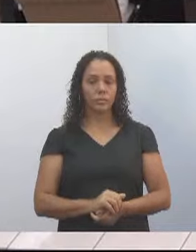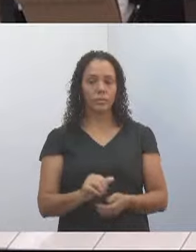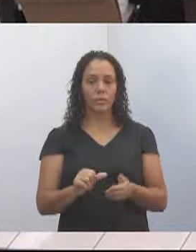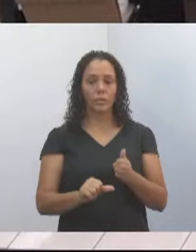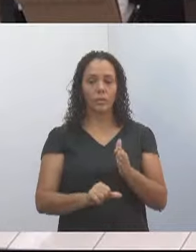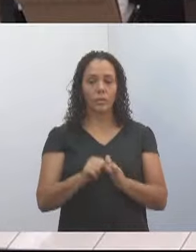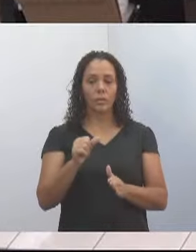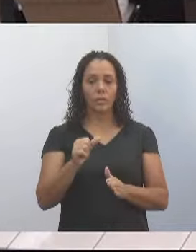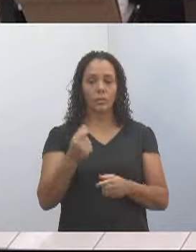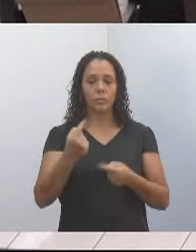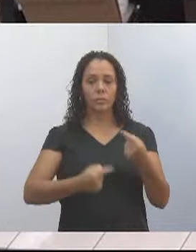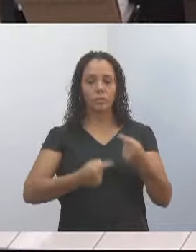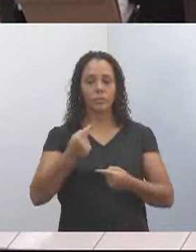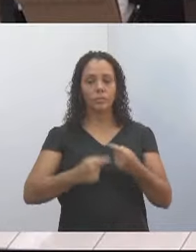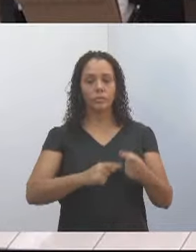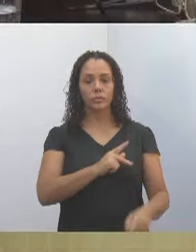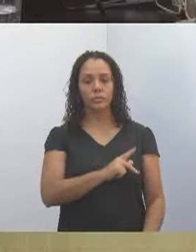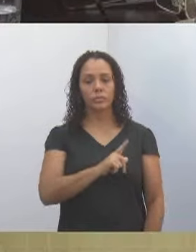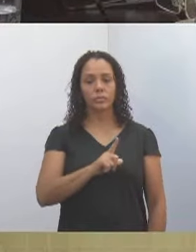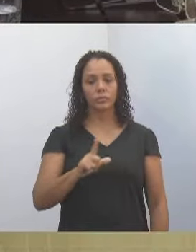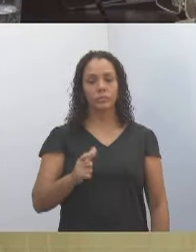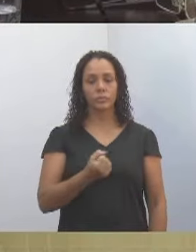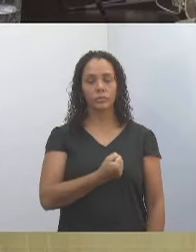Primeira discussão do PLL número